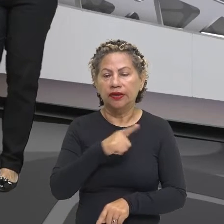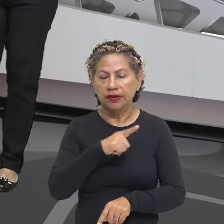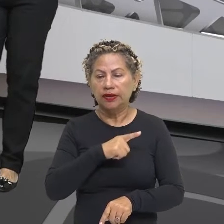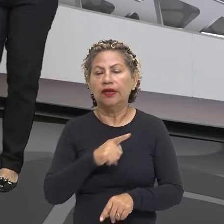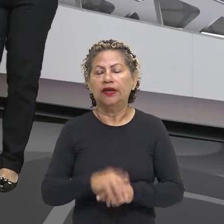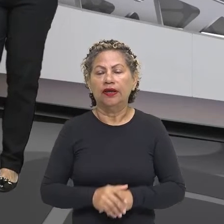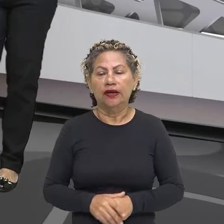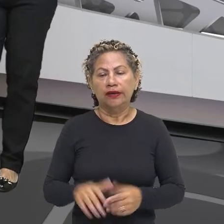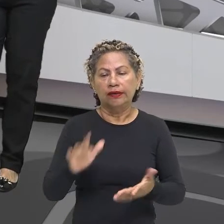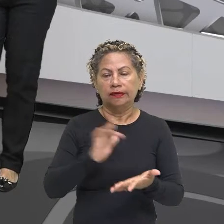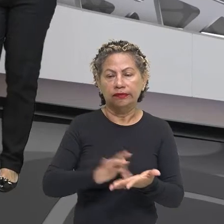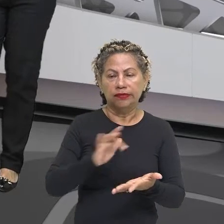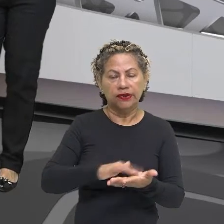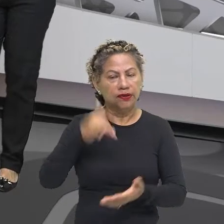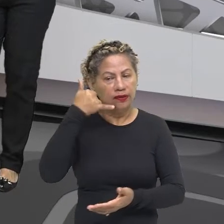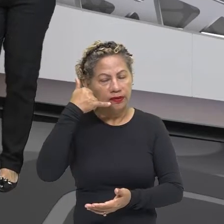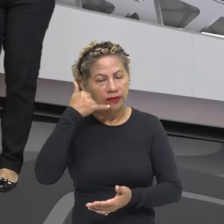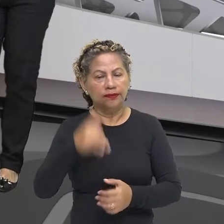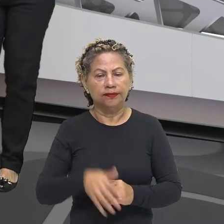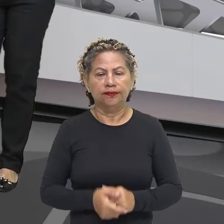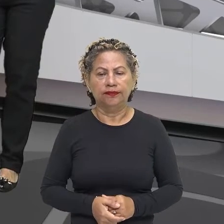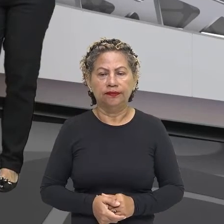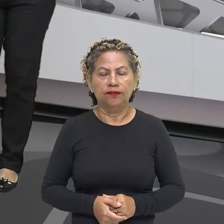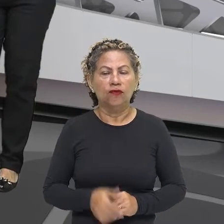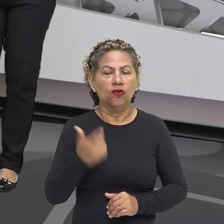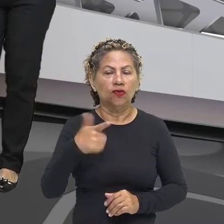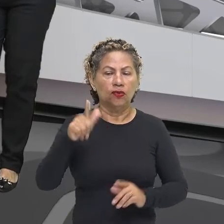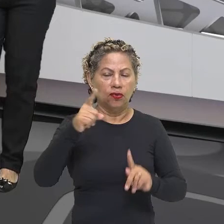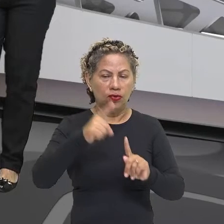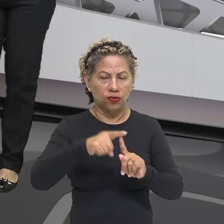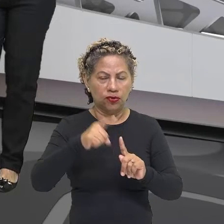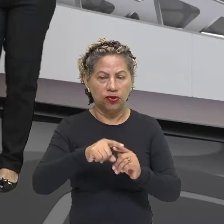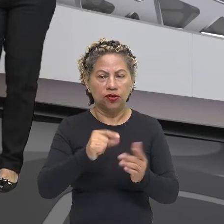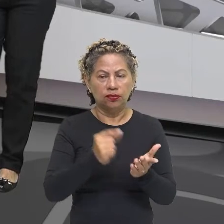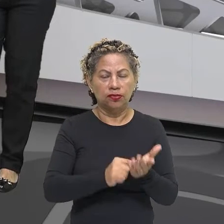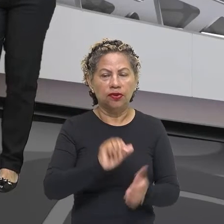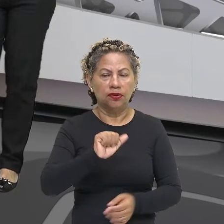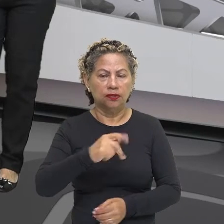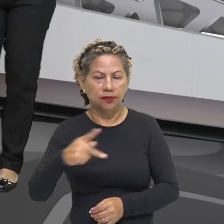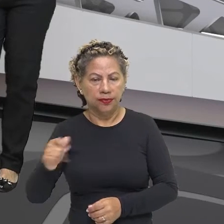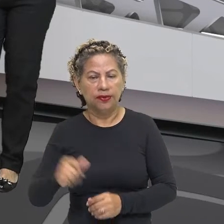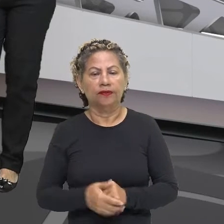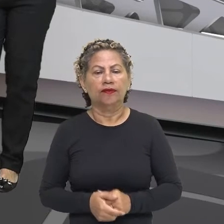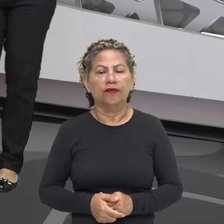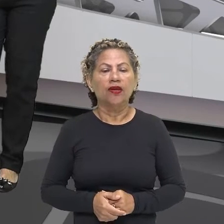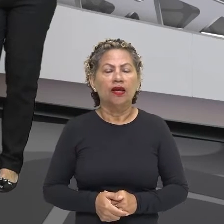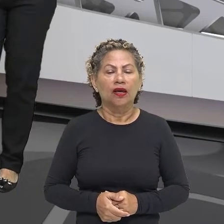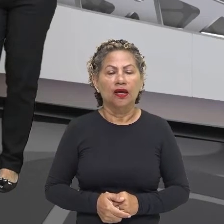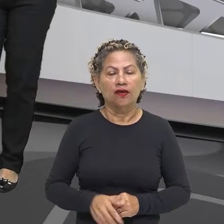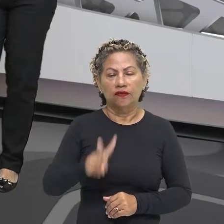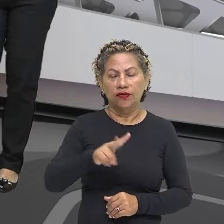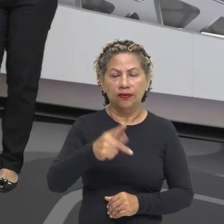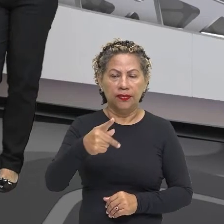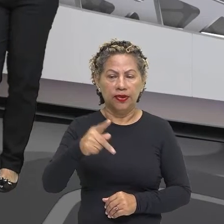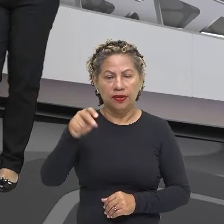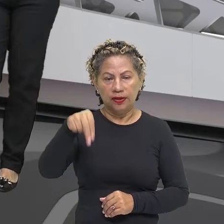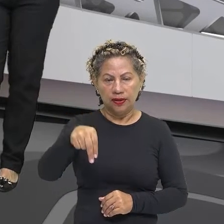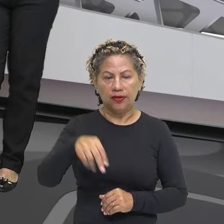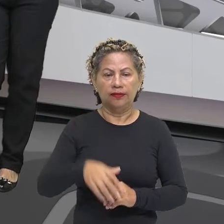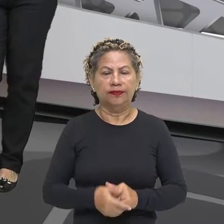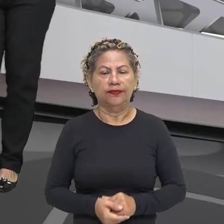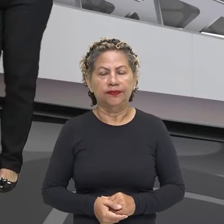menos parecido. Tudo que eu salvo dentro daquela minha conta de usuário, só eu posso ver, tá